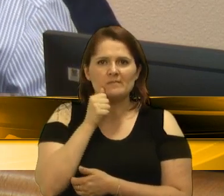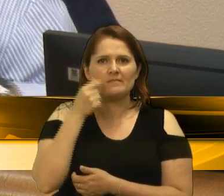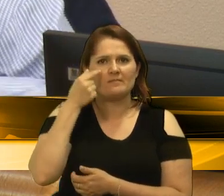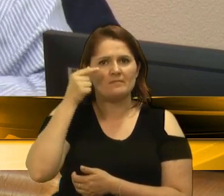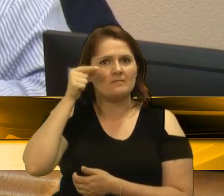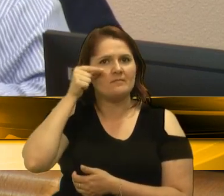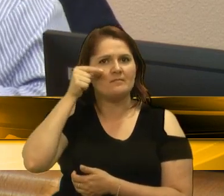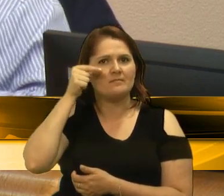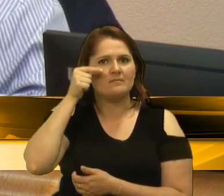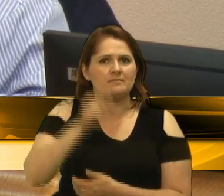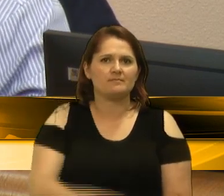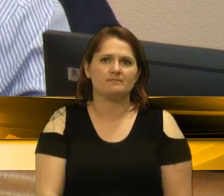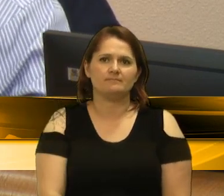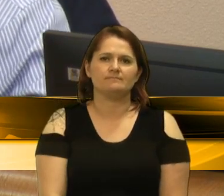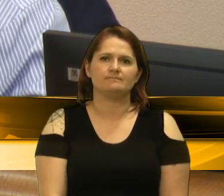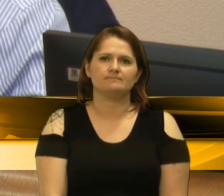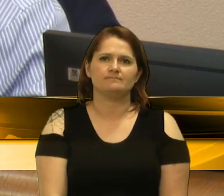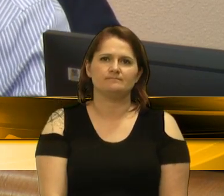Périco.